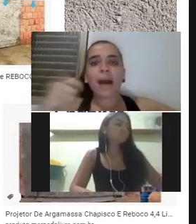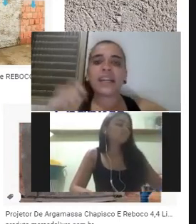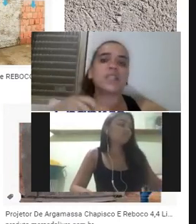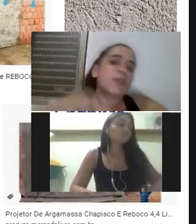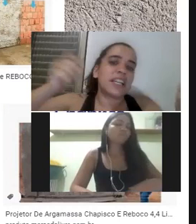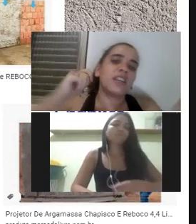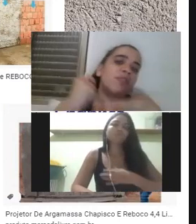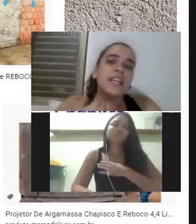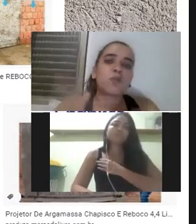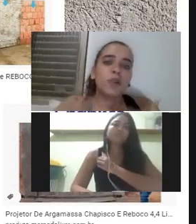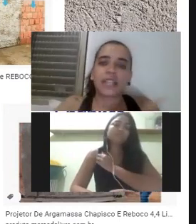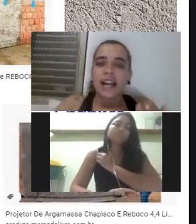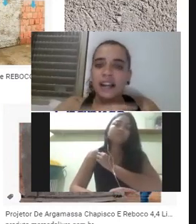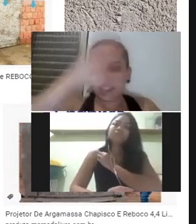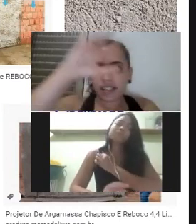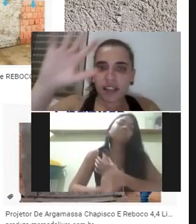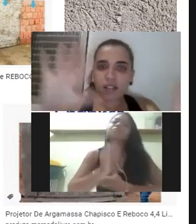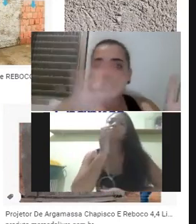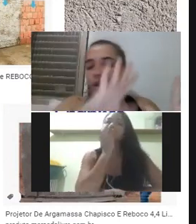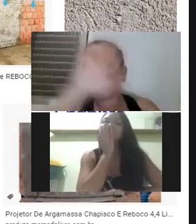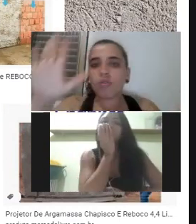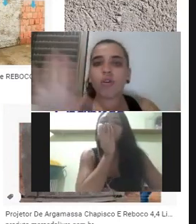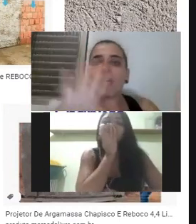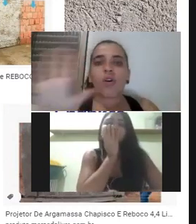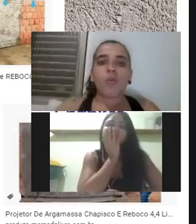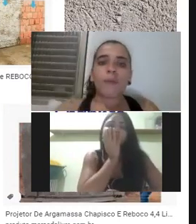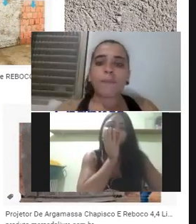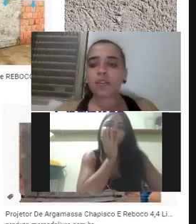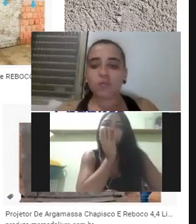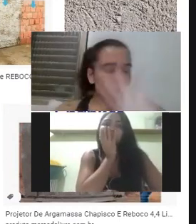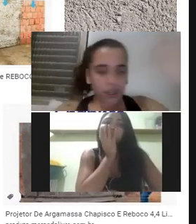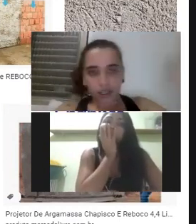na parede, porque ele não vai ter que suportar a carga. Ele está fazendo só